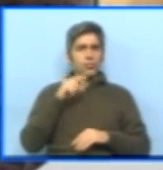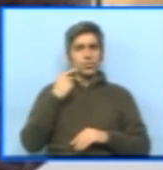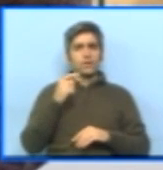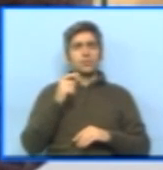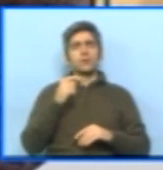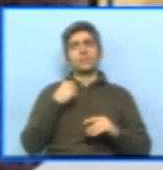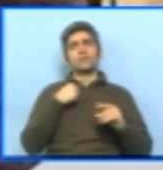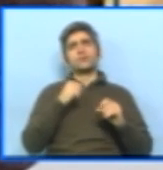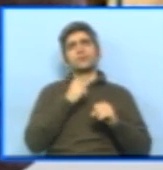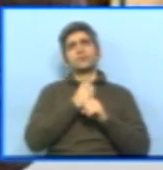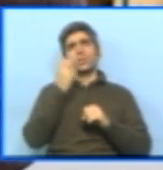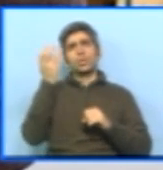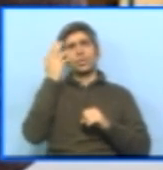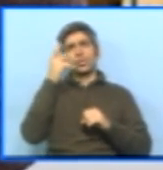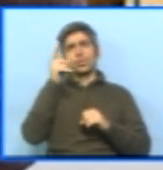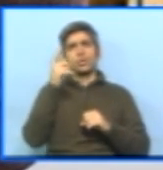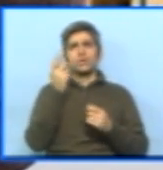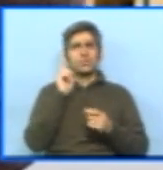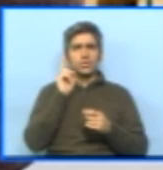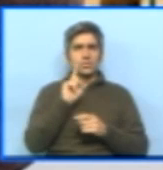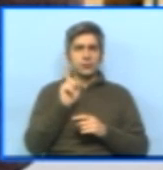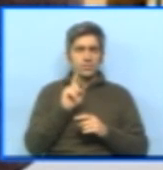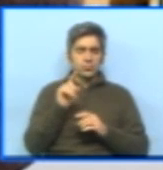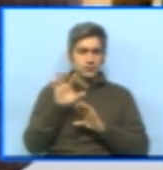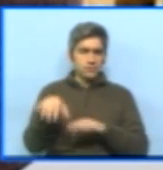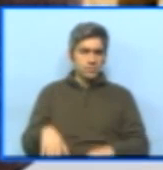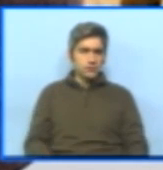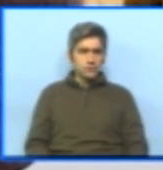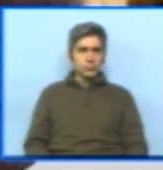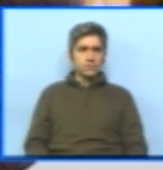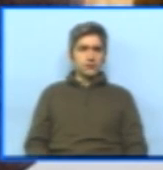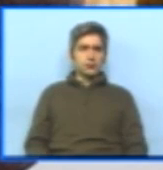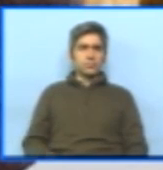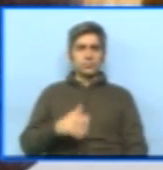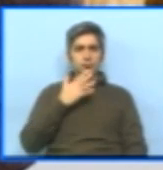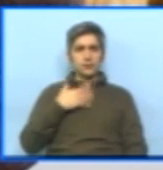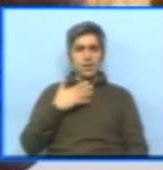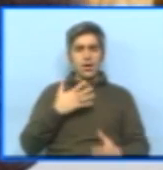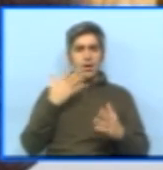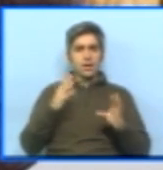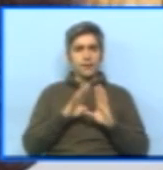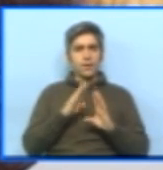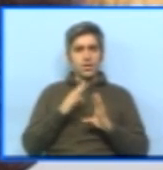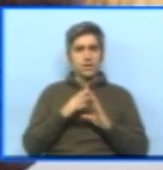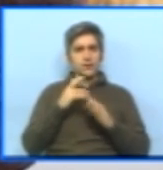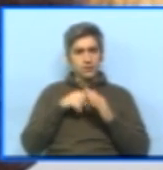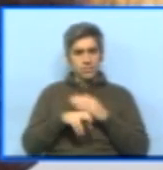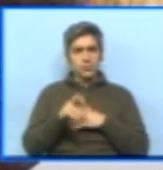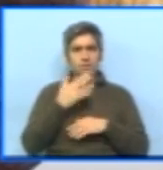títulos e nos grandes valores. E isso foi também a grande porta que me fez entrar e perceber